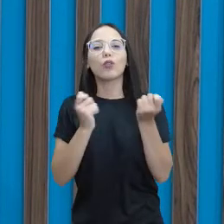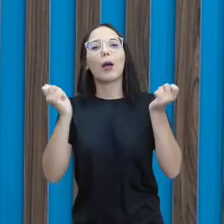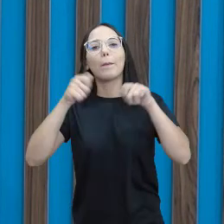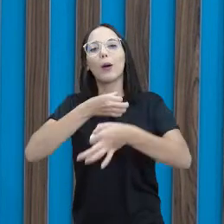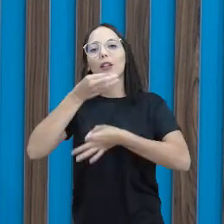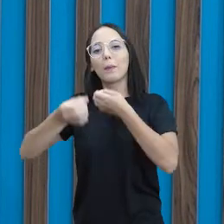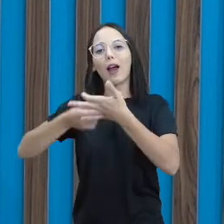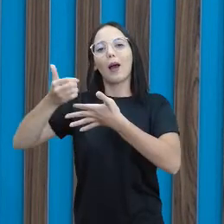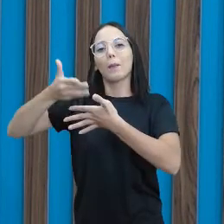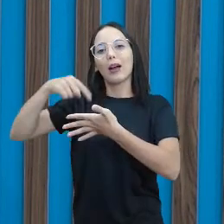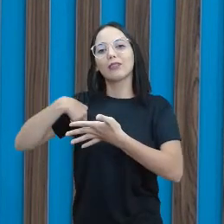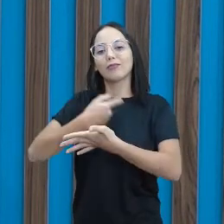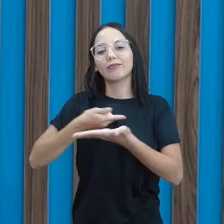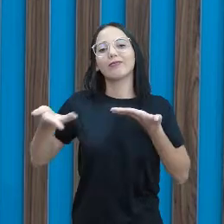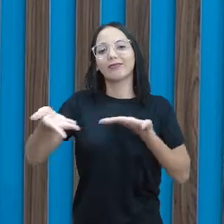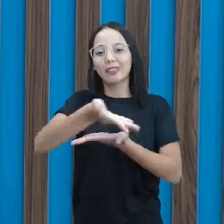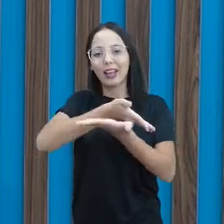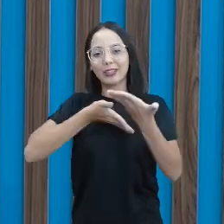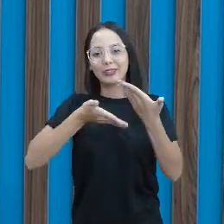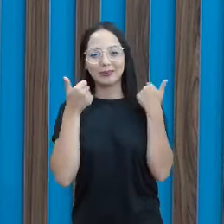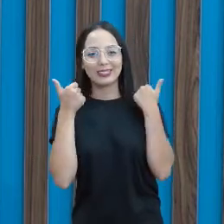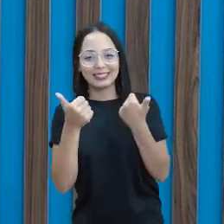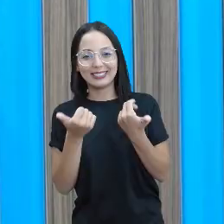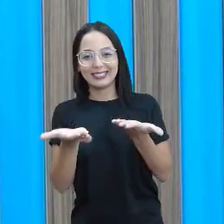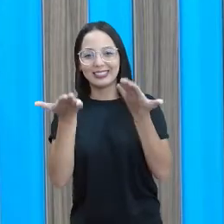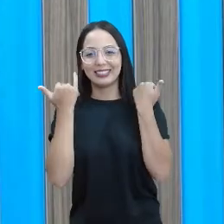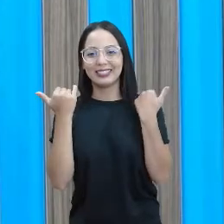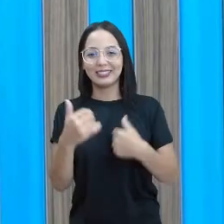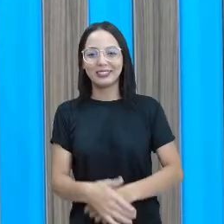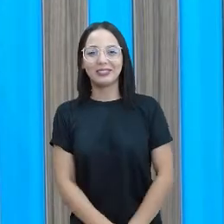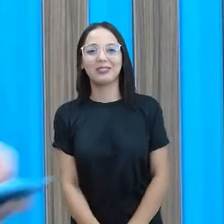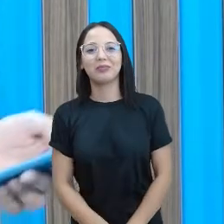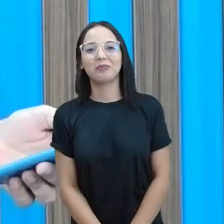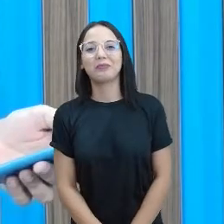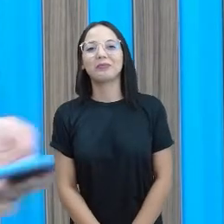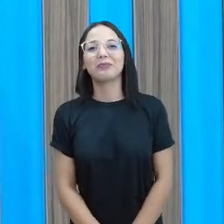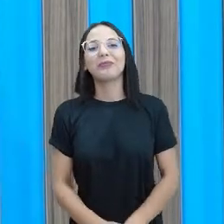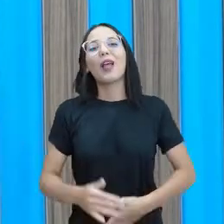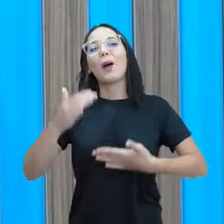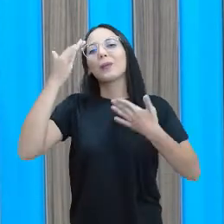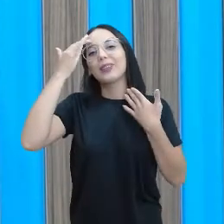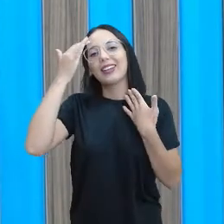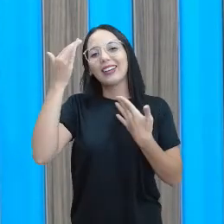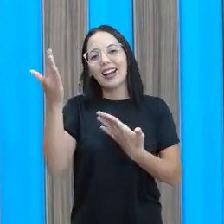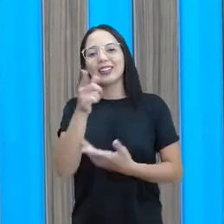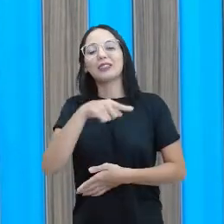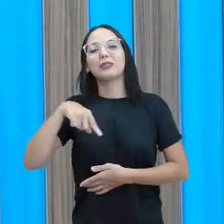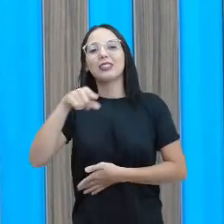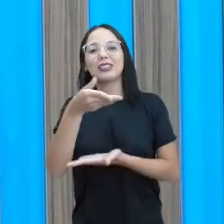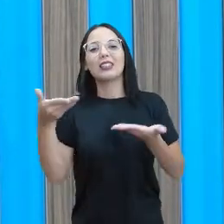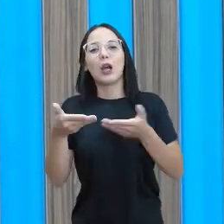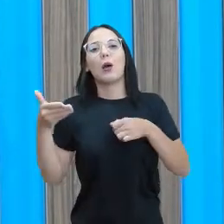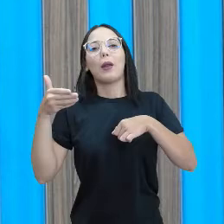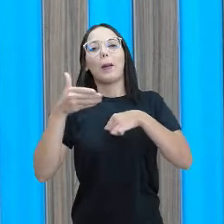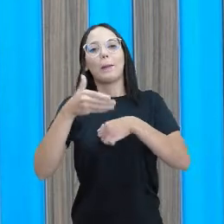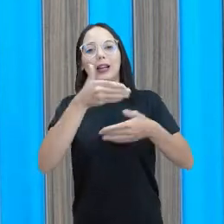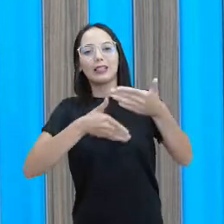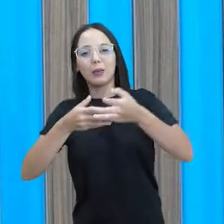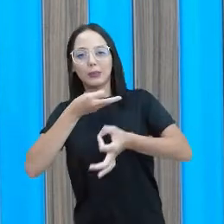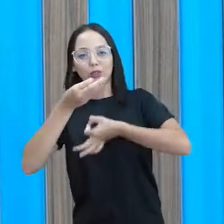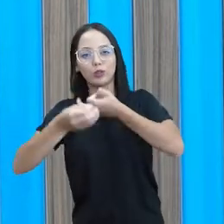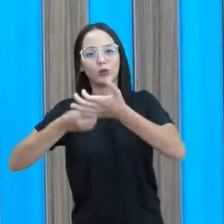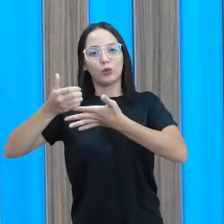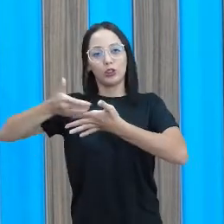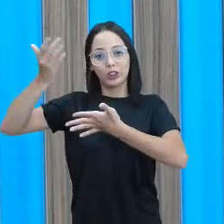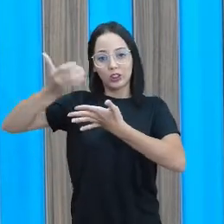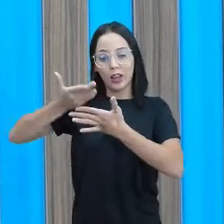colocar aqui que a gente vai interagindo, tá bom? Vamos lá. Valeu, Briane, obrigado aí para quem está participando, tá certo, no chat.